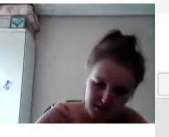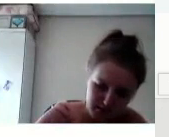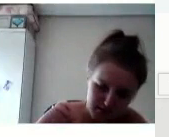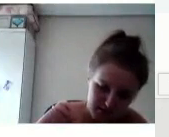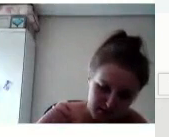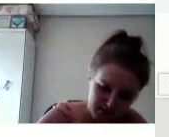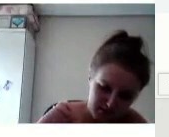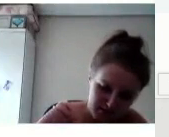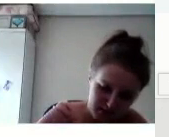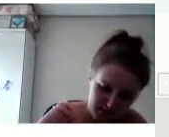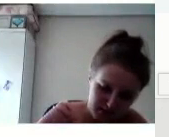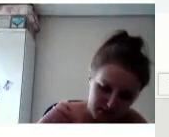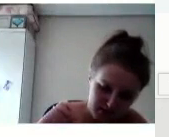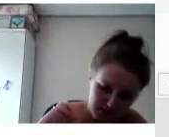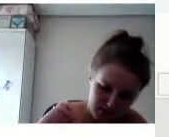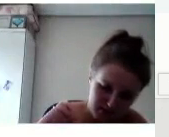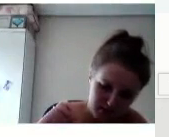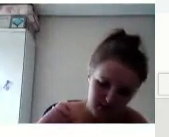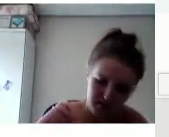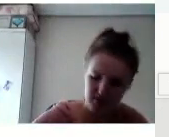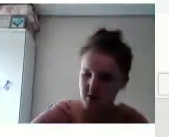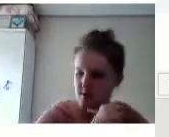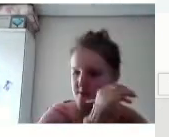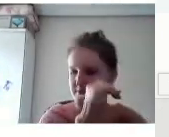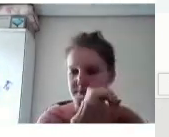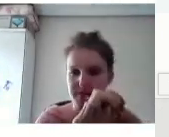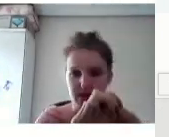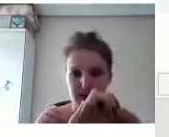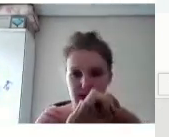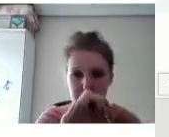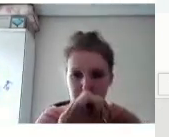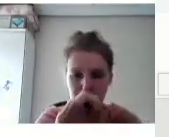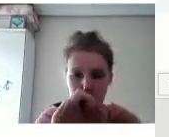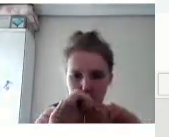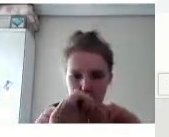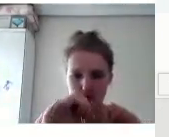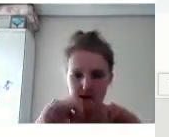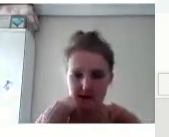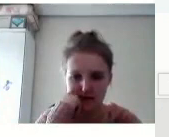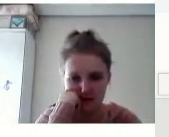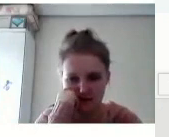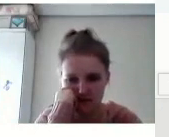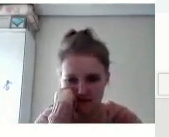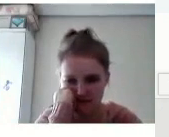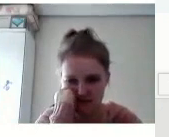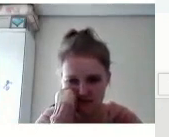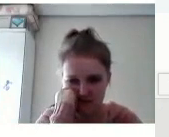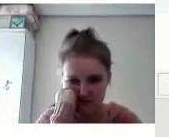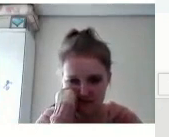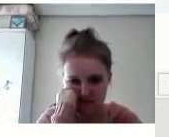função que está dentro aqui da integração, né? Em y, ou seja, na variável em que a